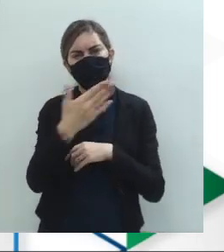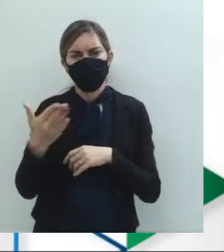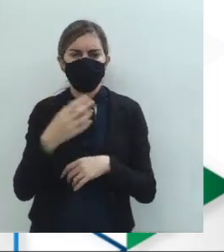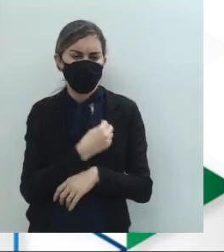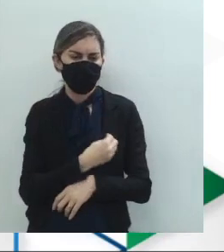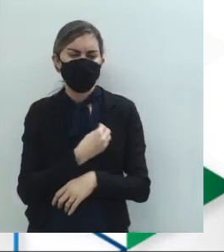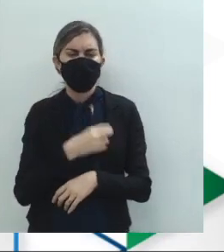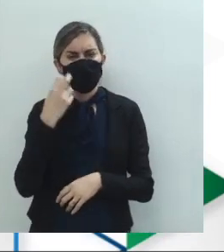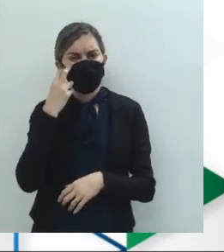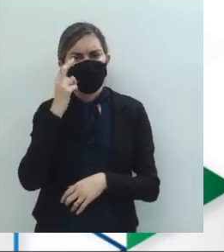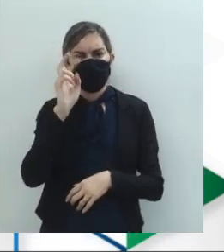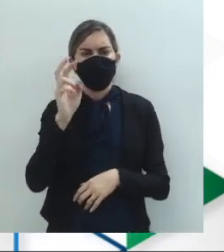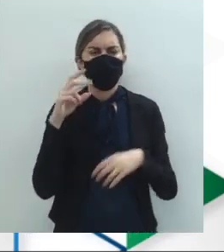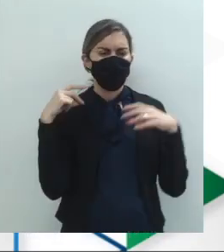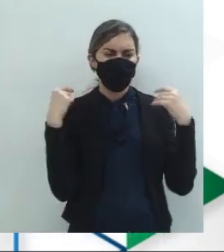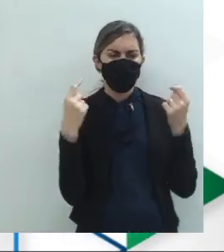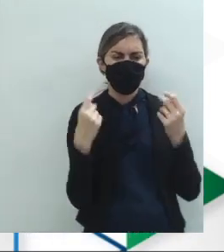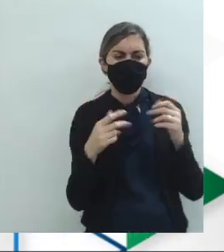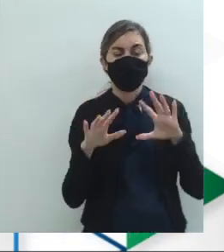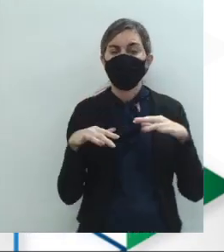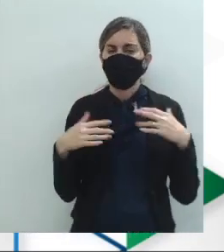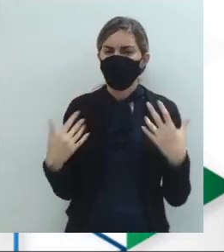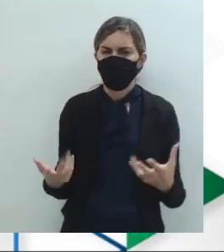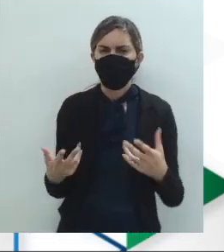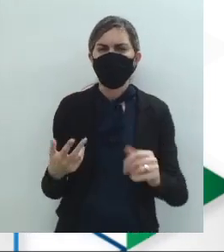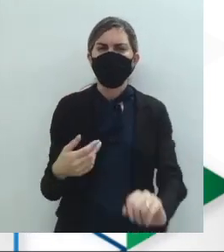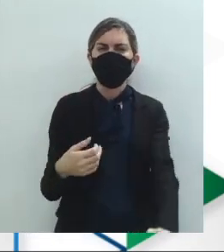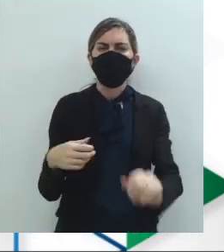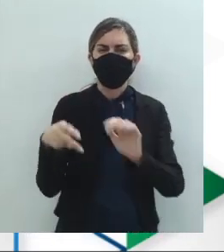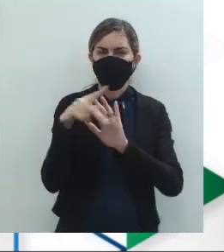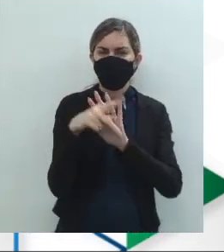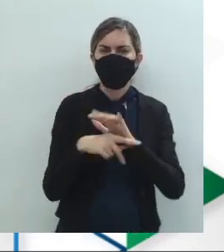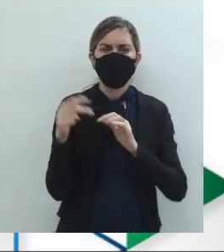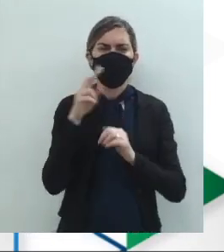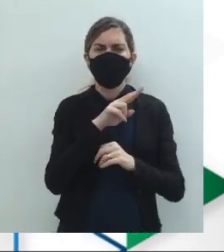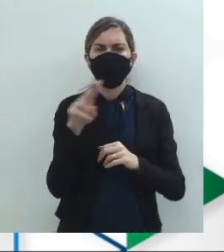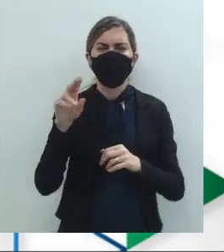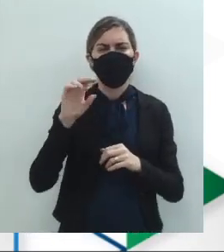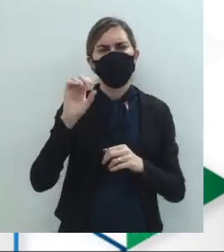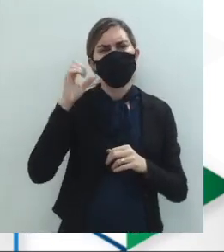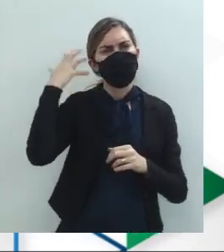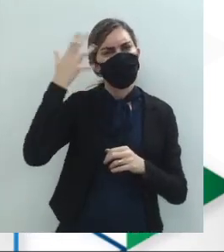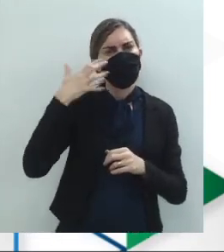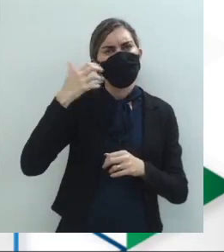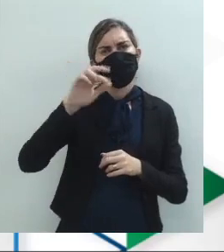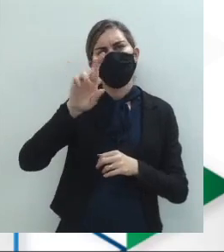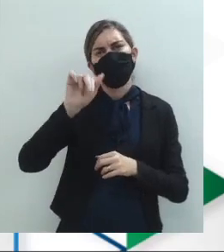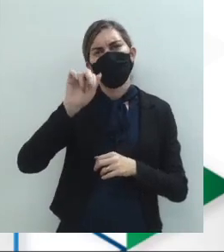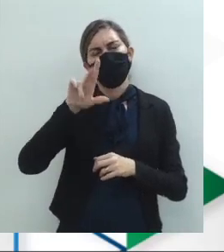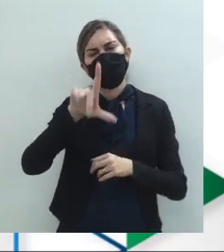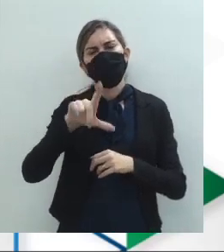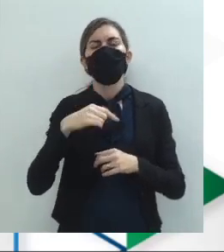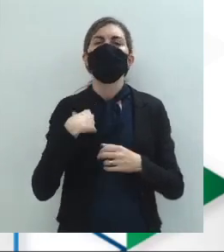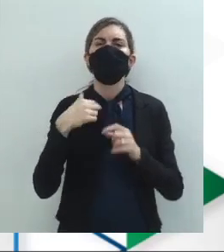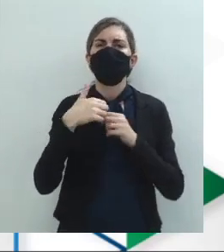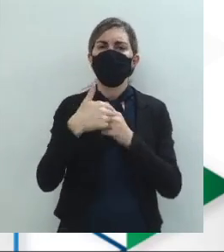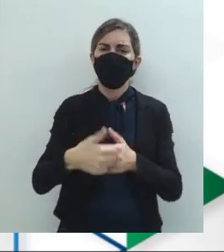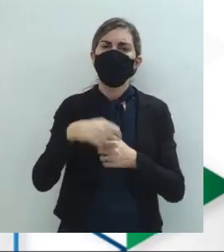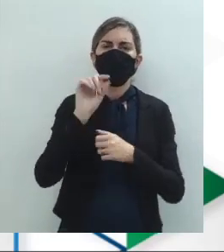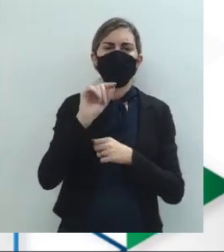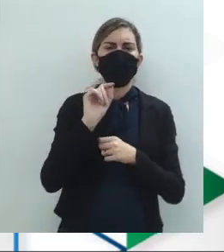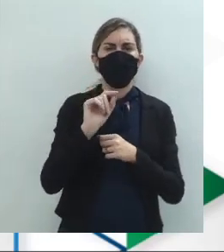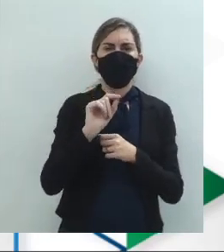vivência cultural há muito tempo. Então, o projeto ganhou o nome de Sona Rural e era de viés, né? Ele é de